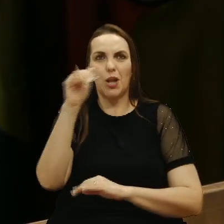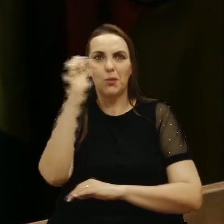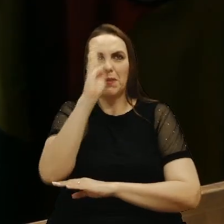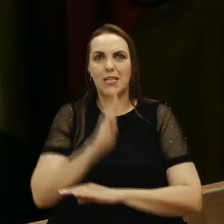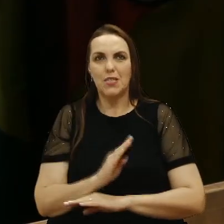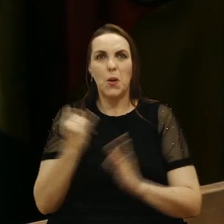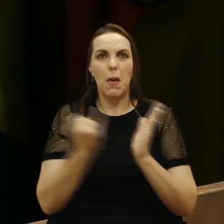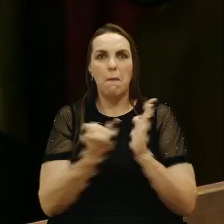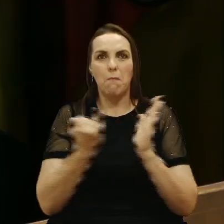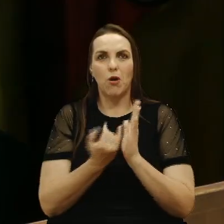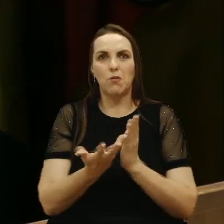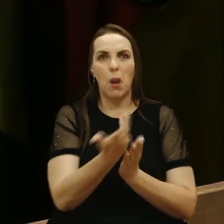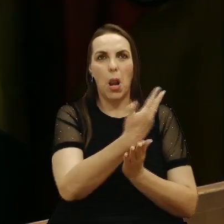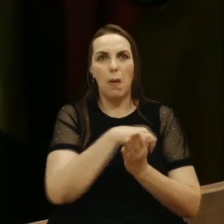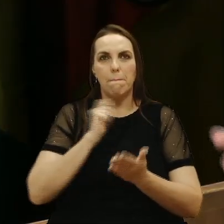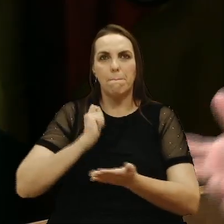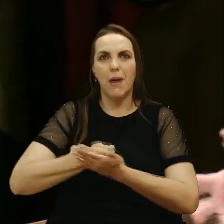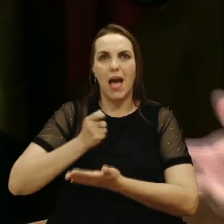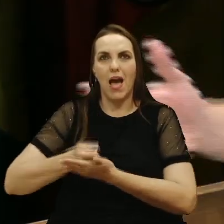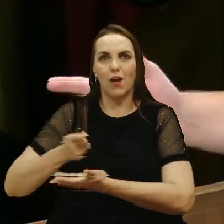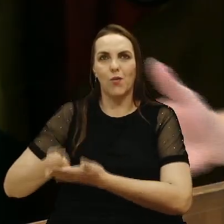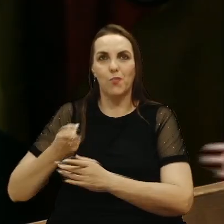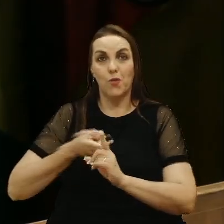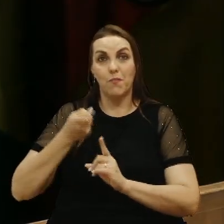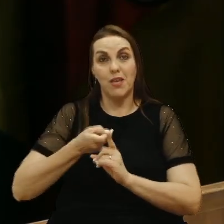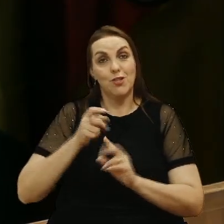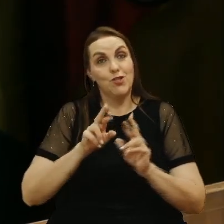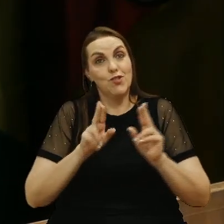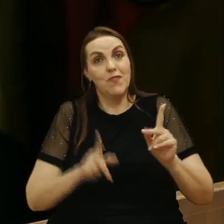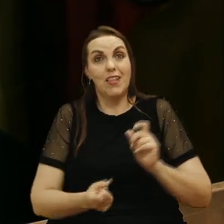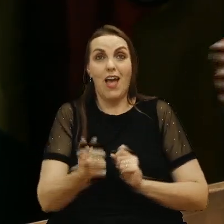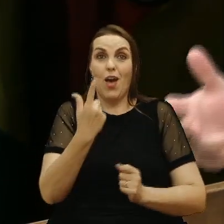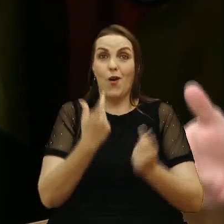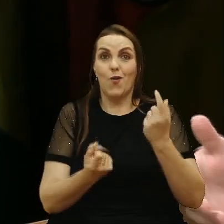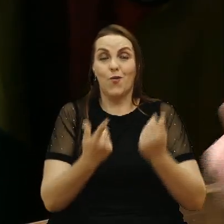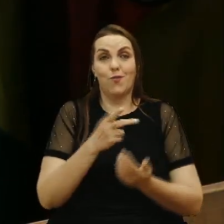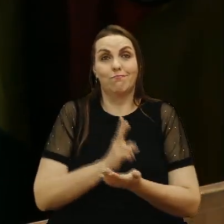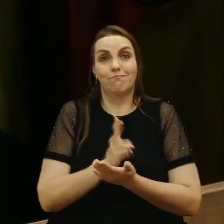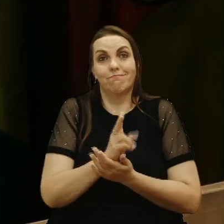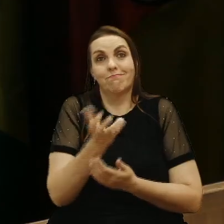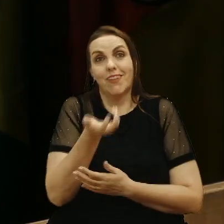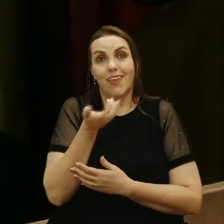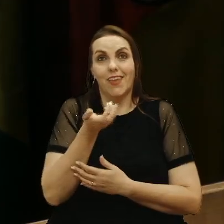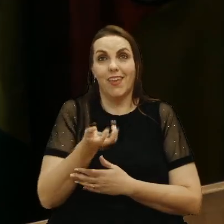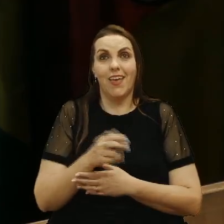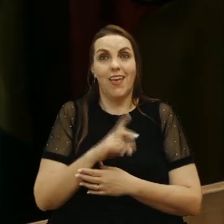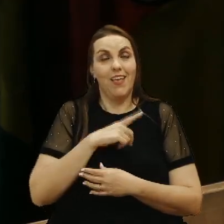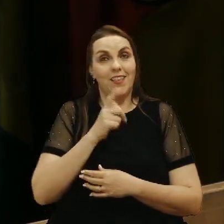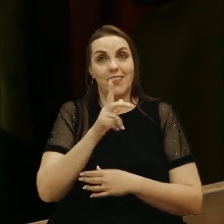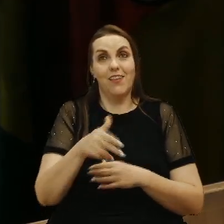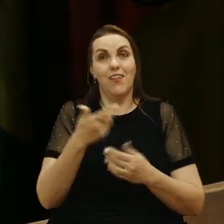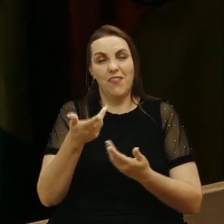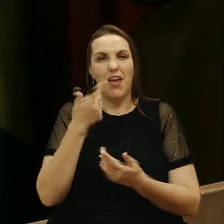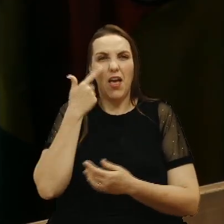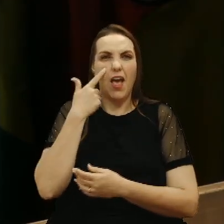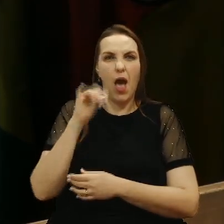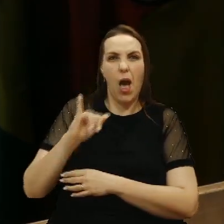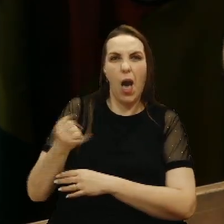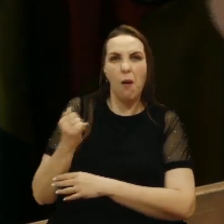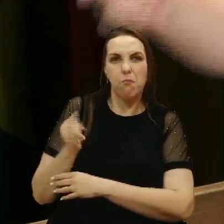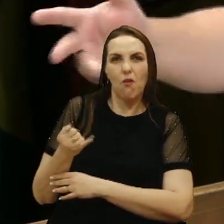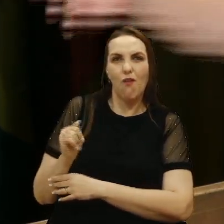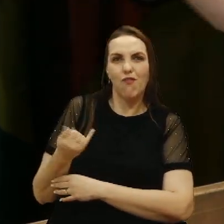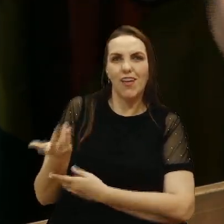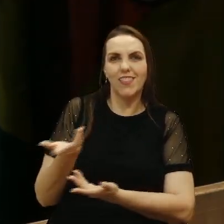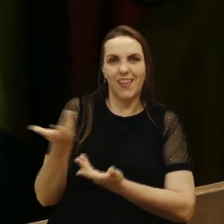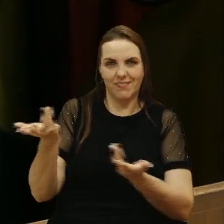meus impostos mês a mês. Diferente de alguns que insistem exclusivamente, quando vem um leitão deitado, em mamá-lo para